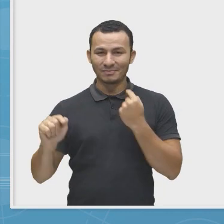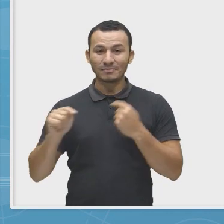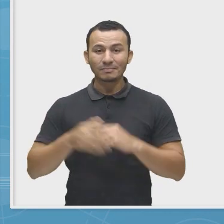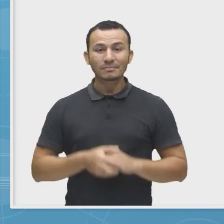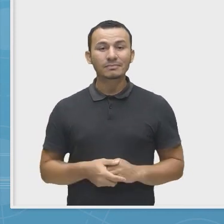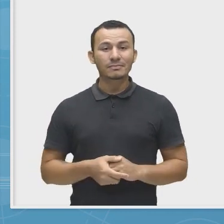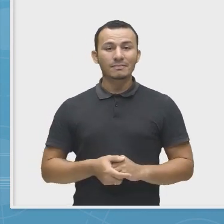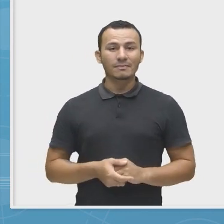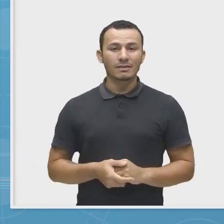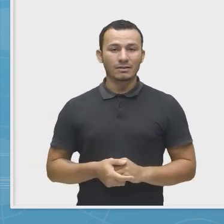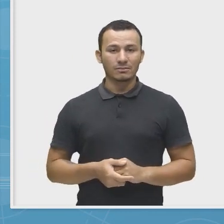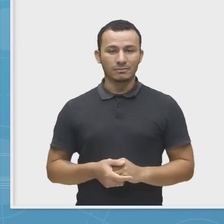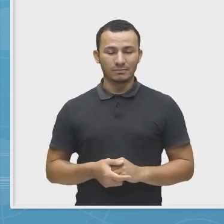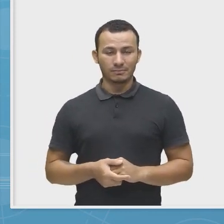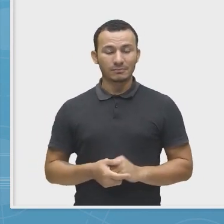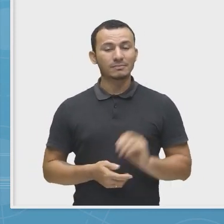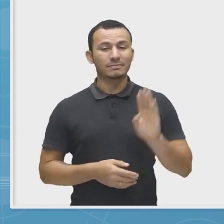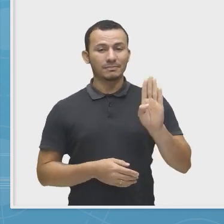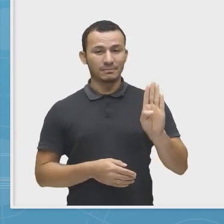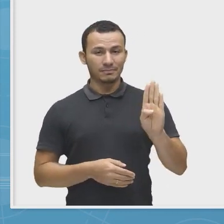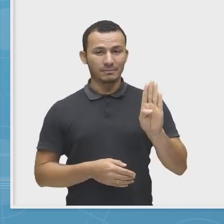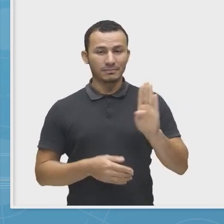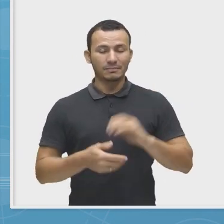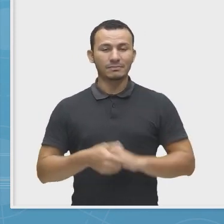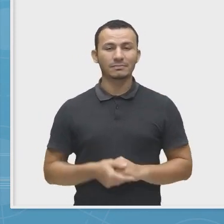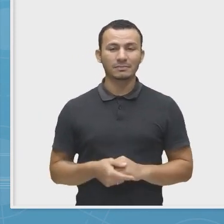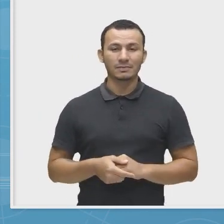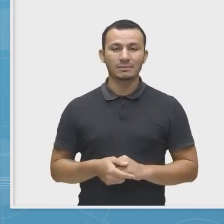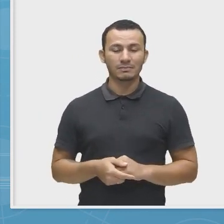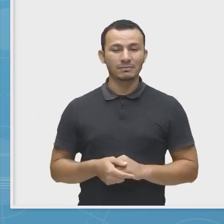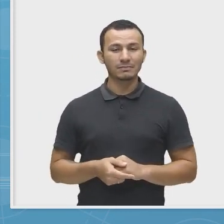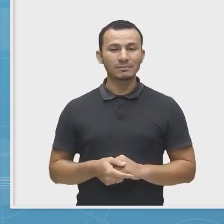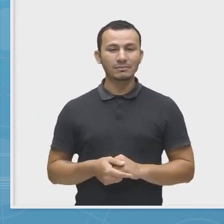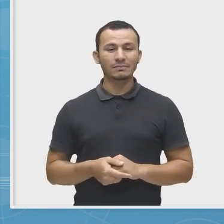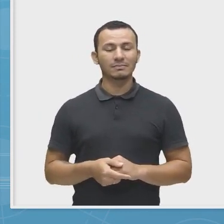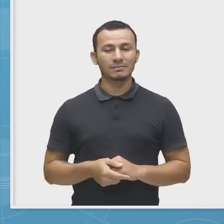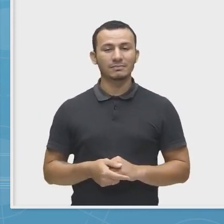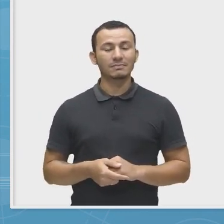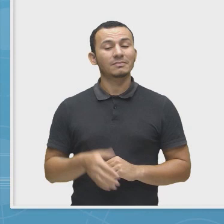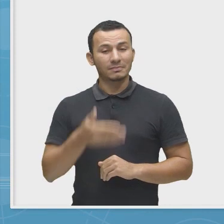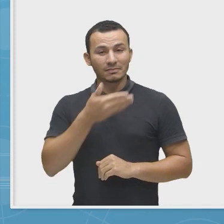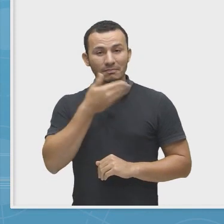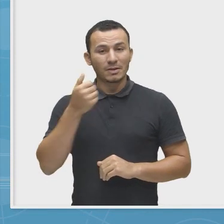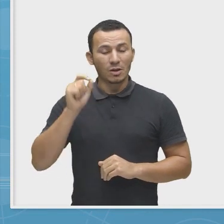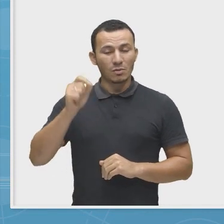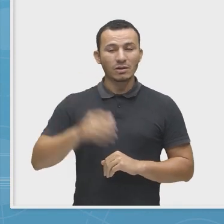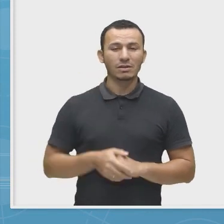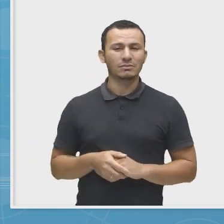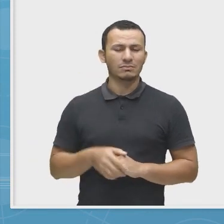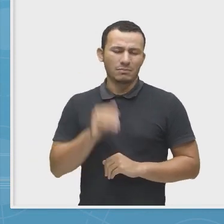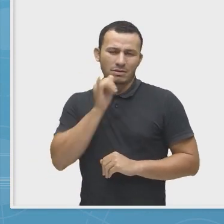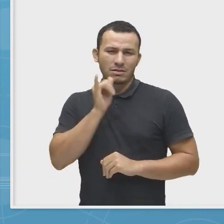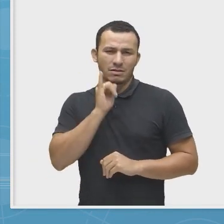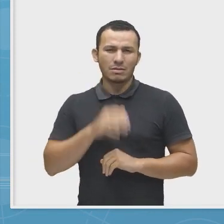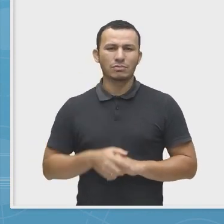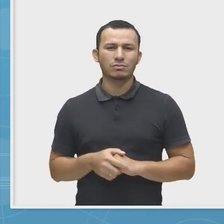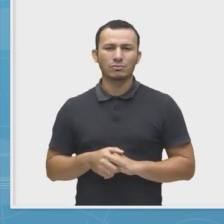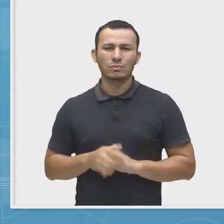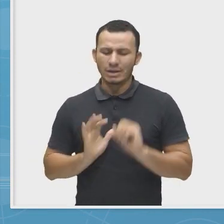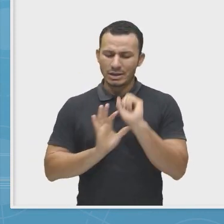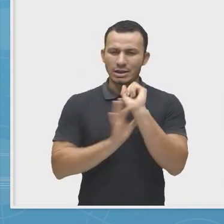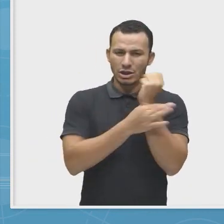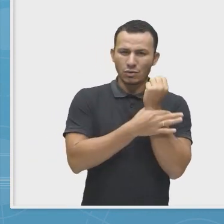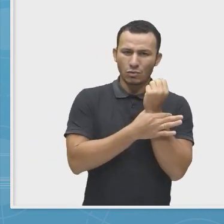E aí, a letra B, é melhor prevenir do que remediar. Ou seja, quando a pessoa é prevenida,